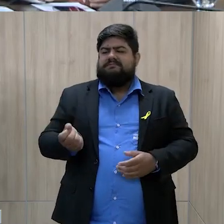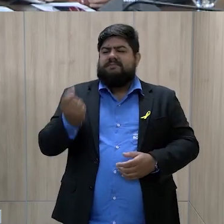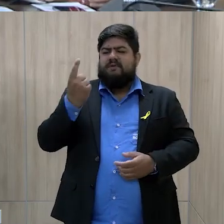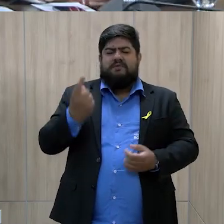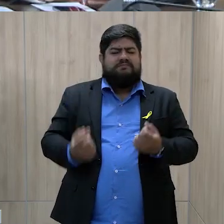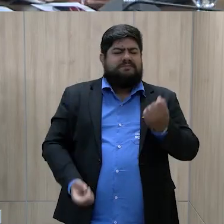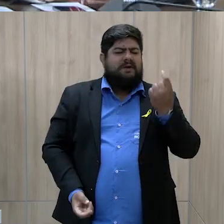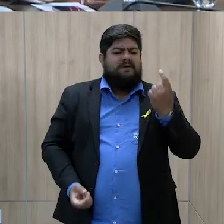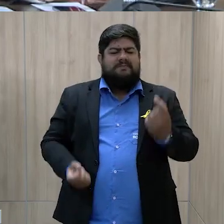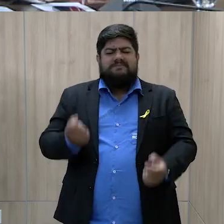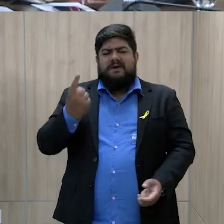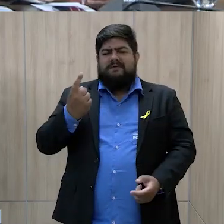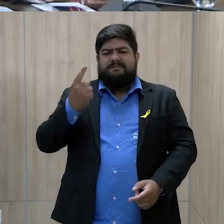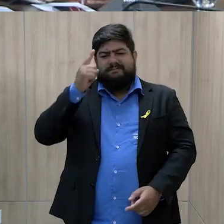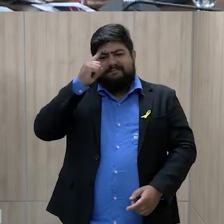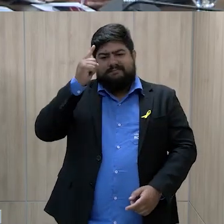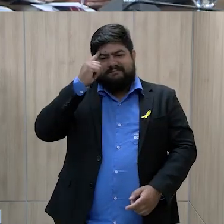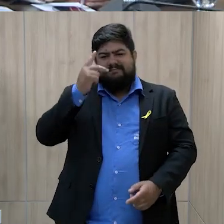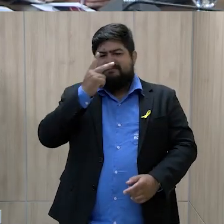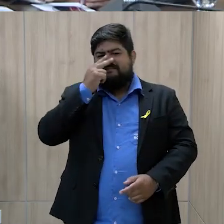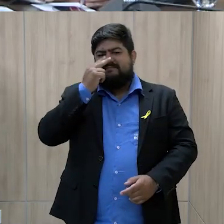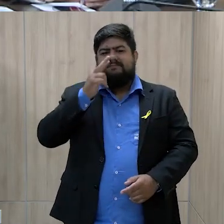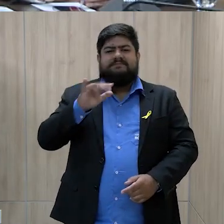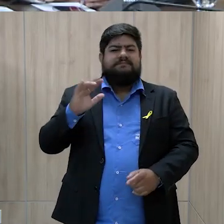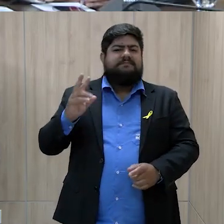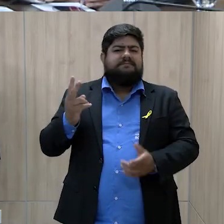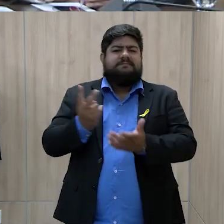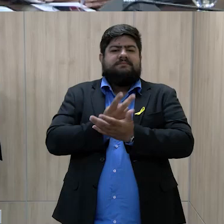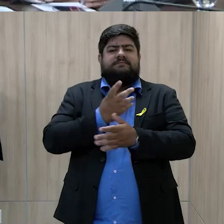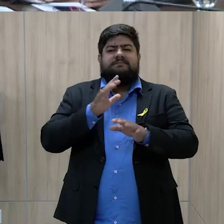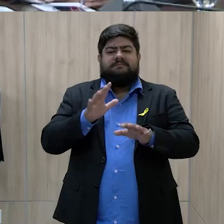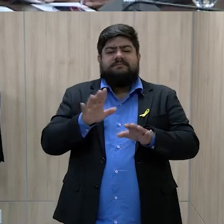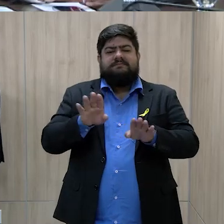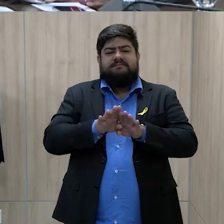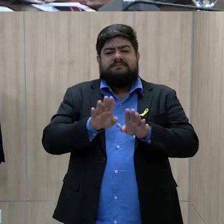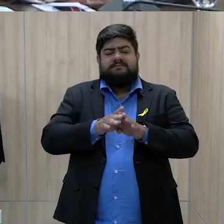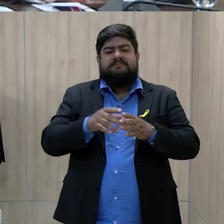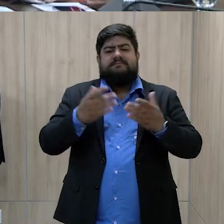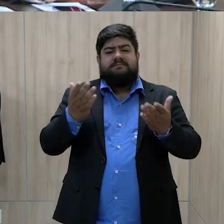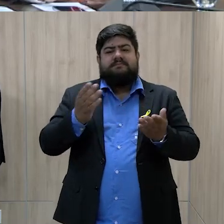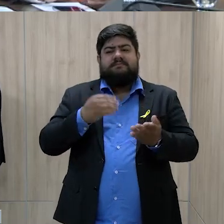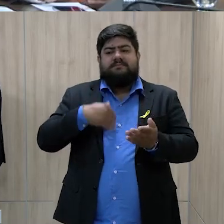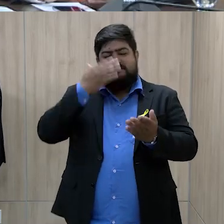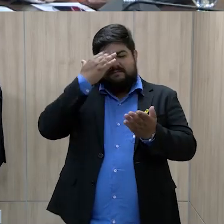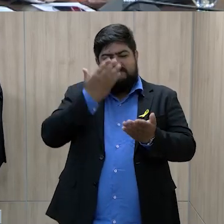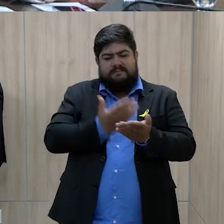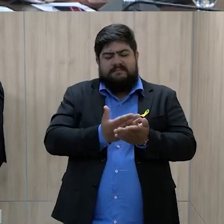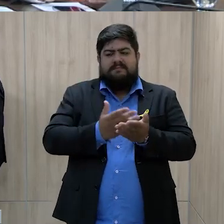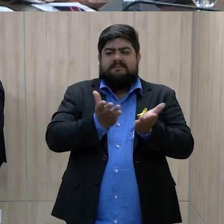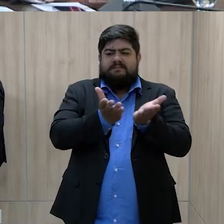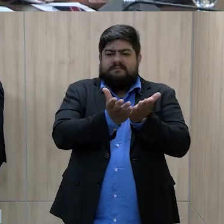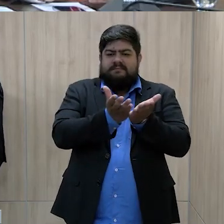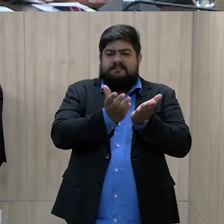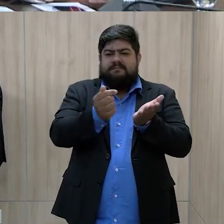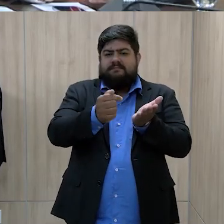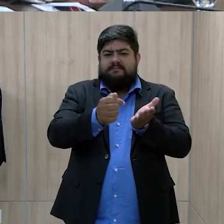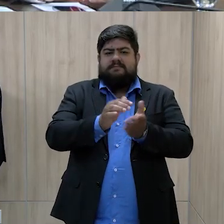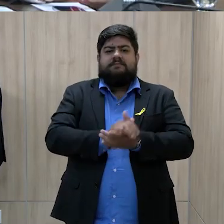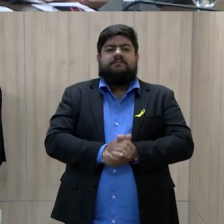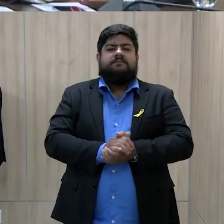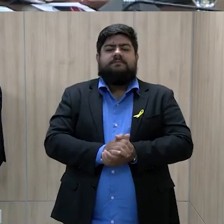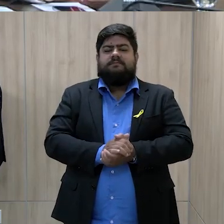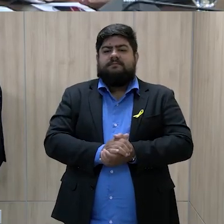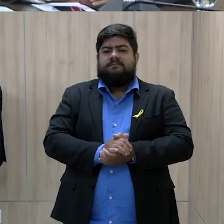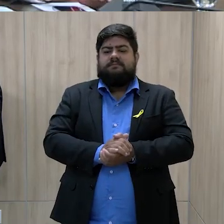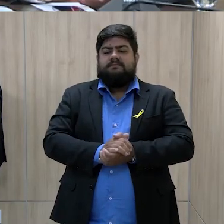os Absurdos que vão acontecendo no dia a dia aponta para isso também velocidade de um cumprimento do livro que eu creio que